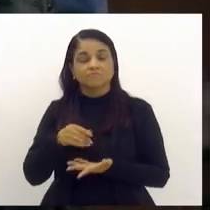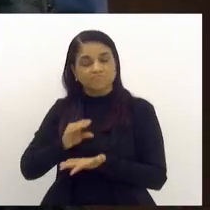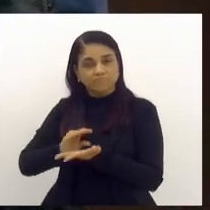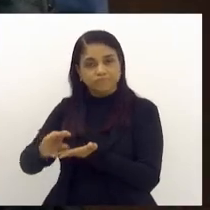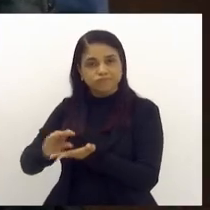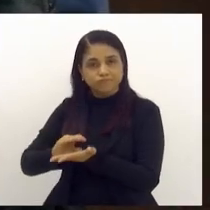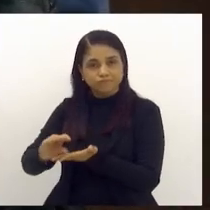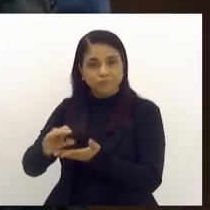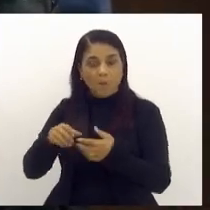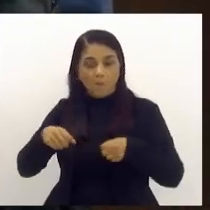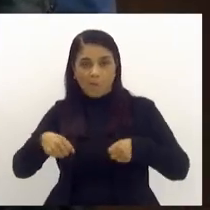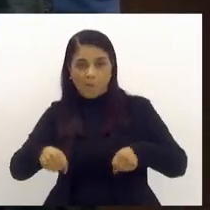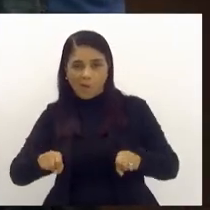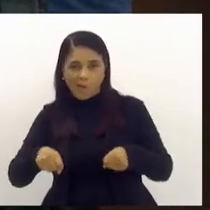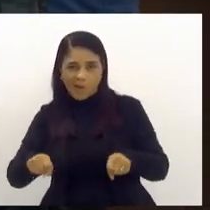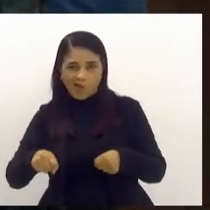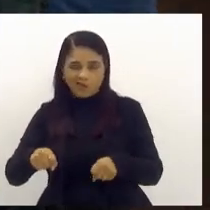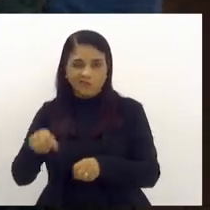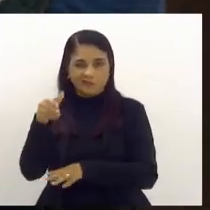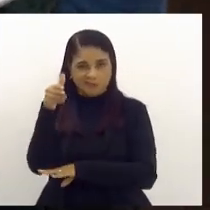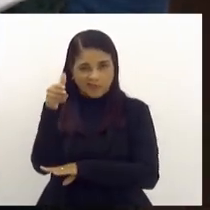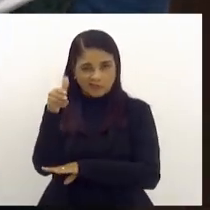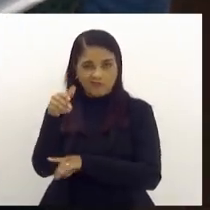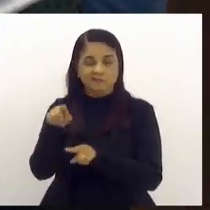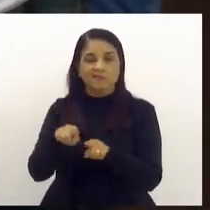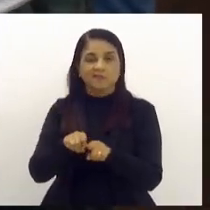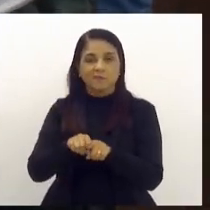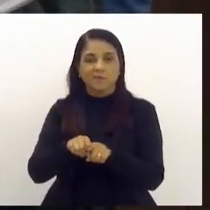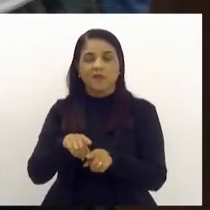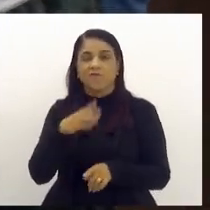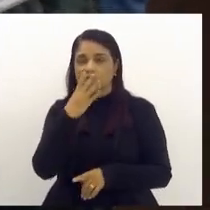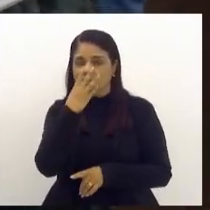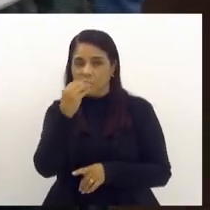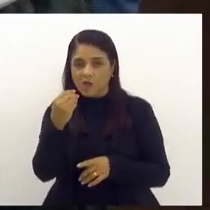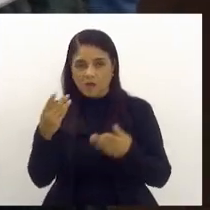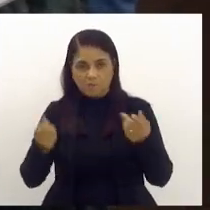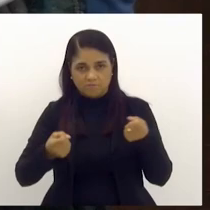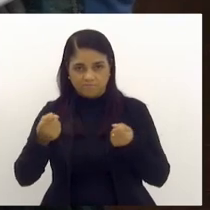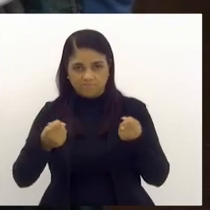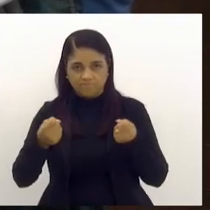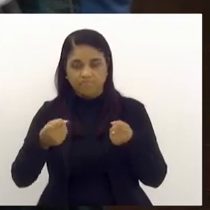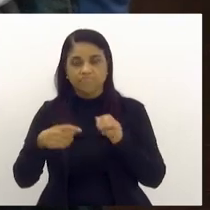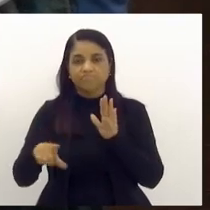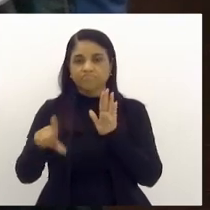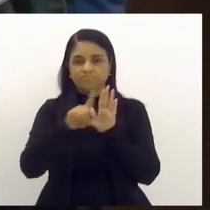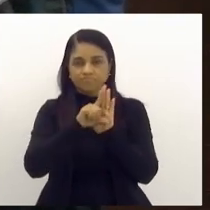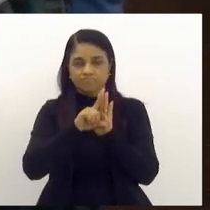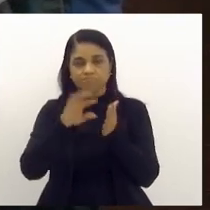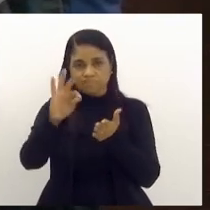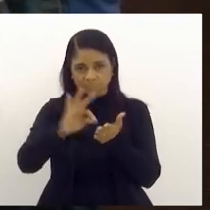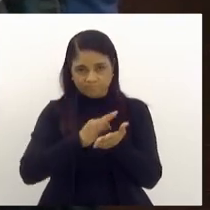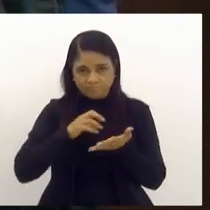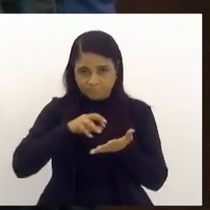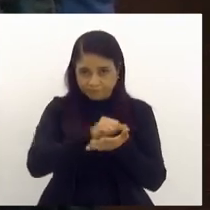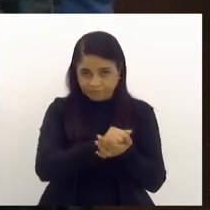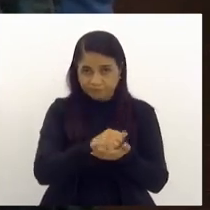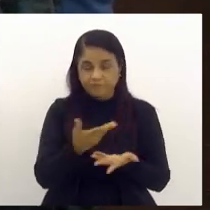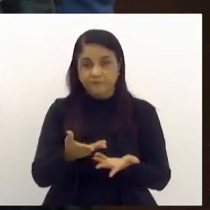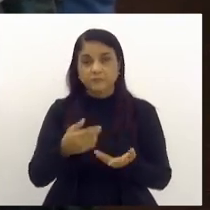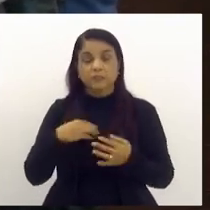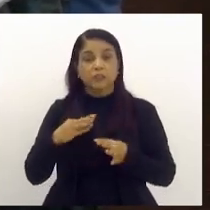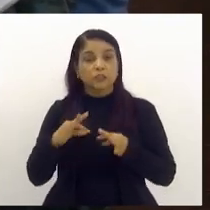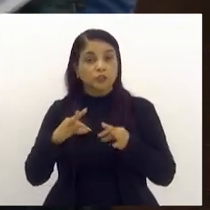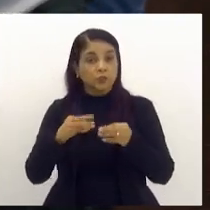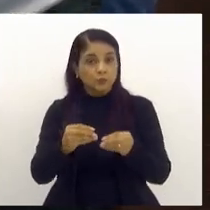taxistas, mototaxistas e motoristas de van legalizados. Ora, senhor presidente, se transferiu tudo